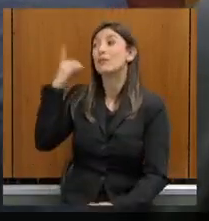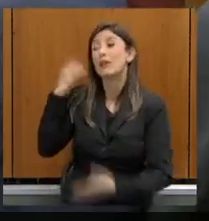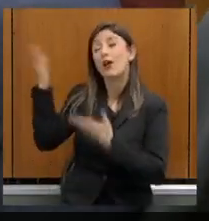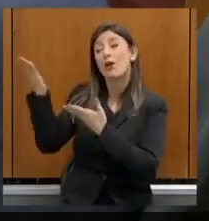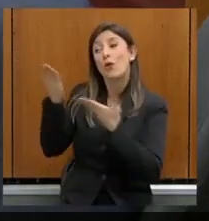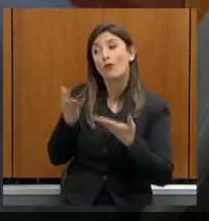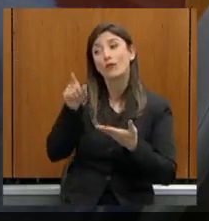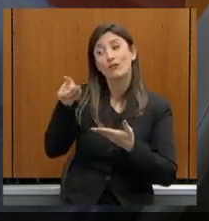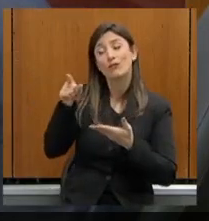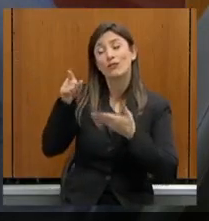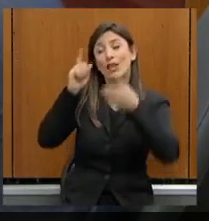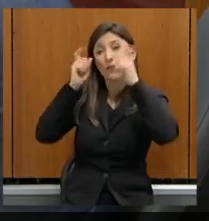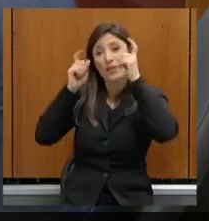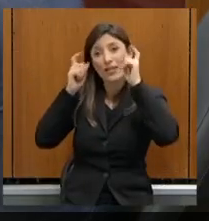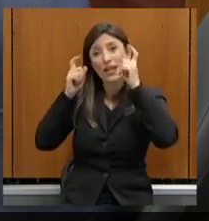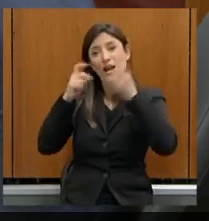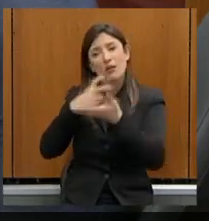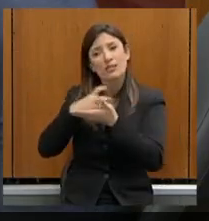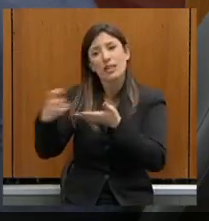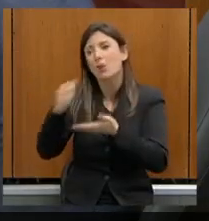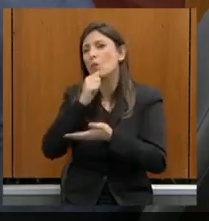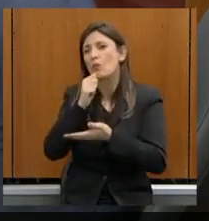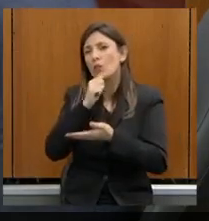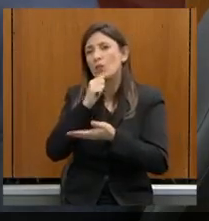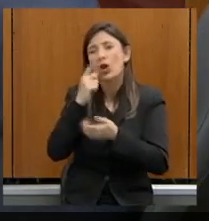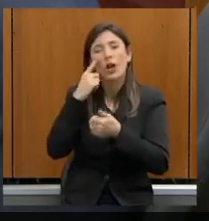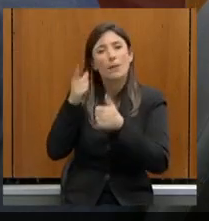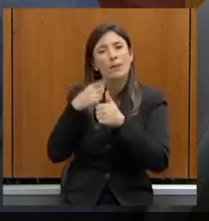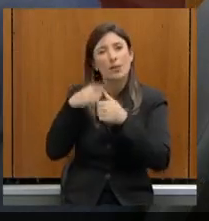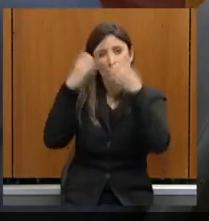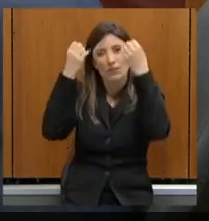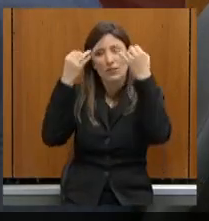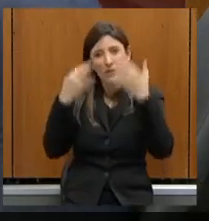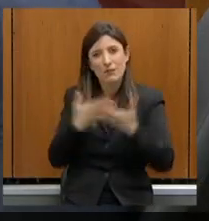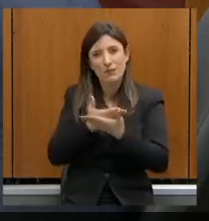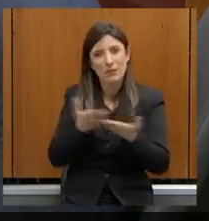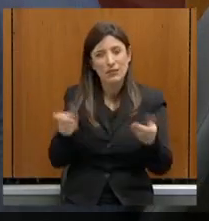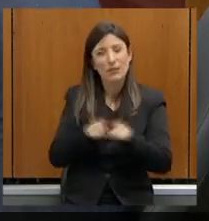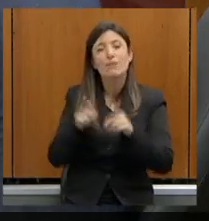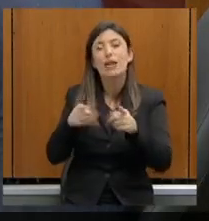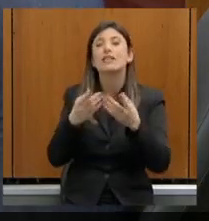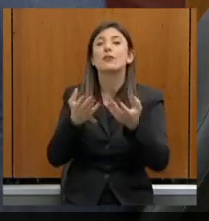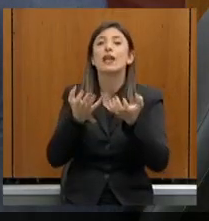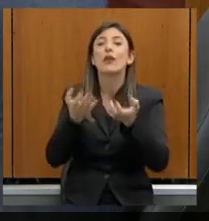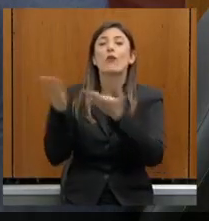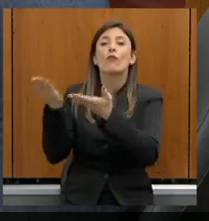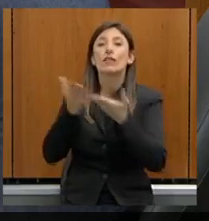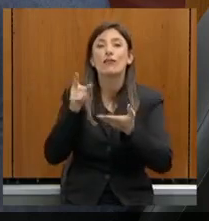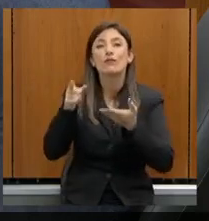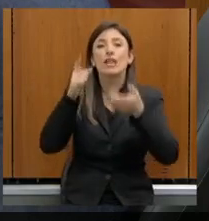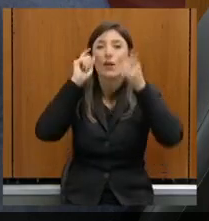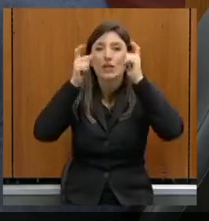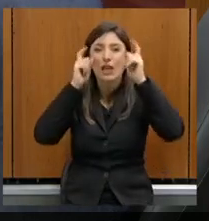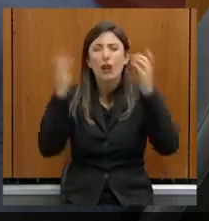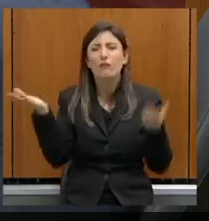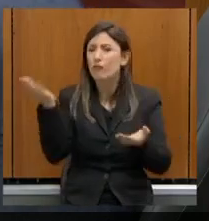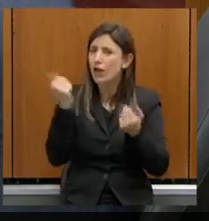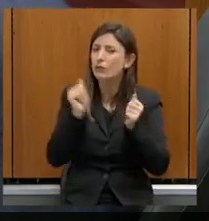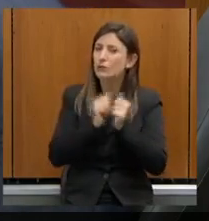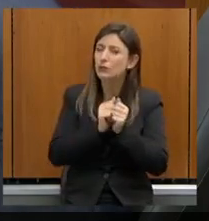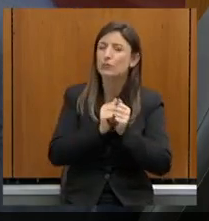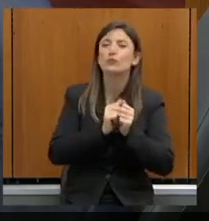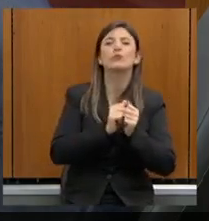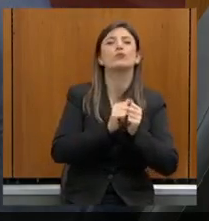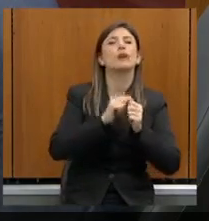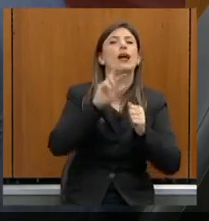reunião, antes do senhor sair, eu vou explicar aqui para quem está ouvindo também, mas eu convido o senhor para uma reunião, vamos juntar a Rede Minas e o